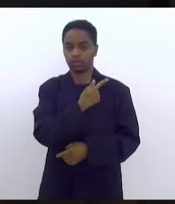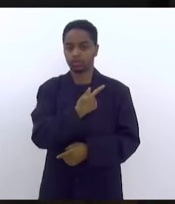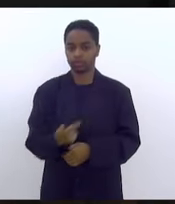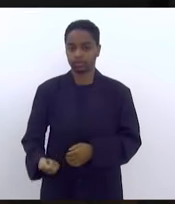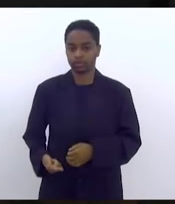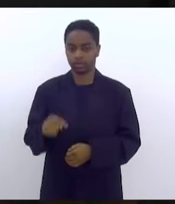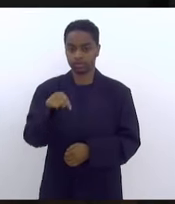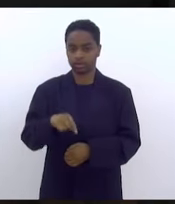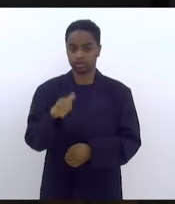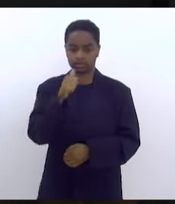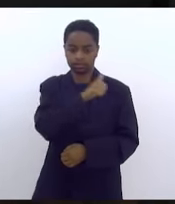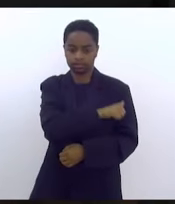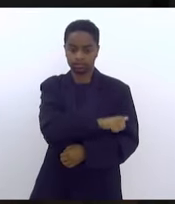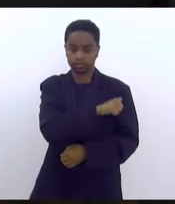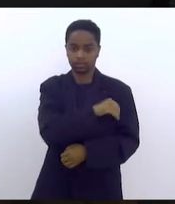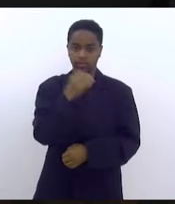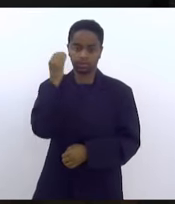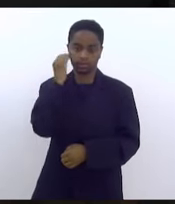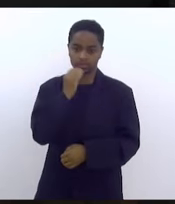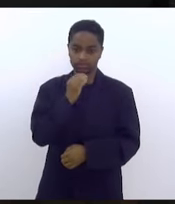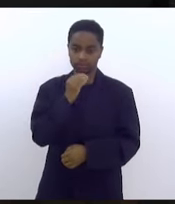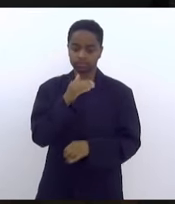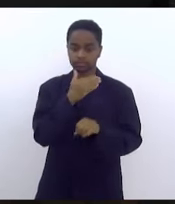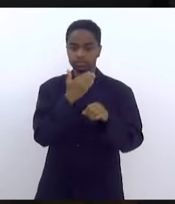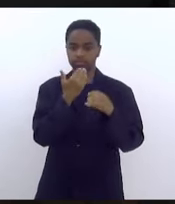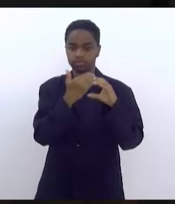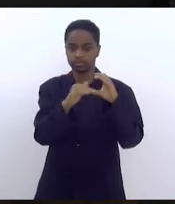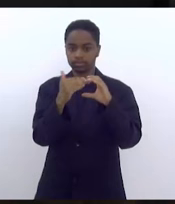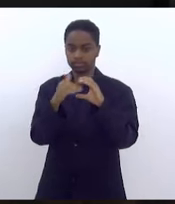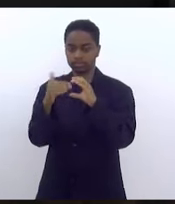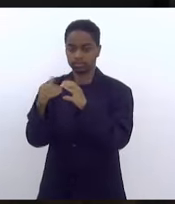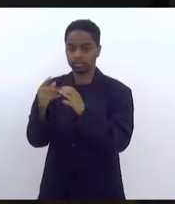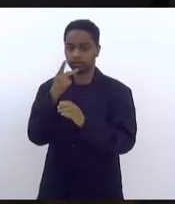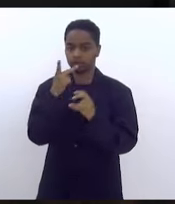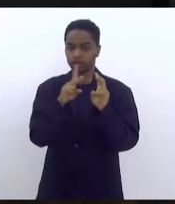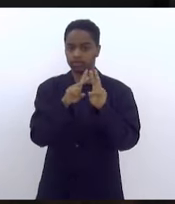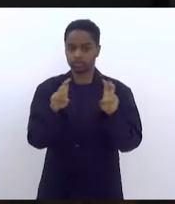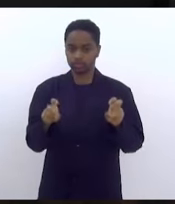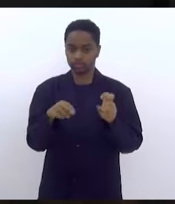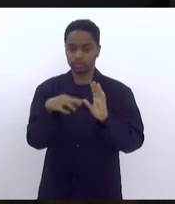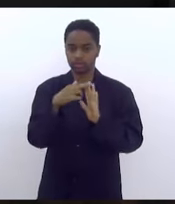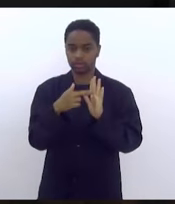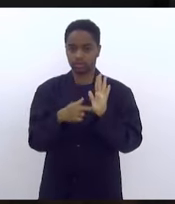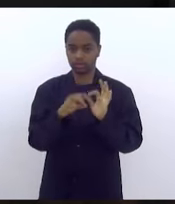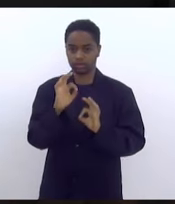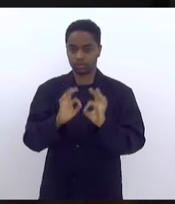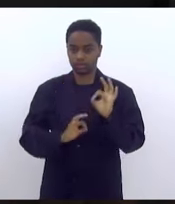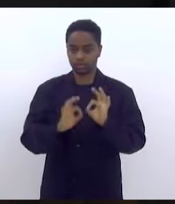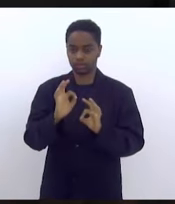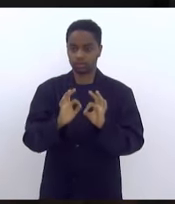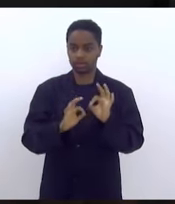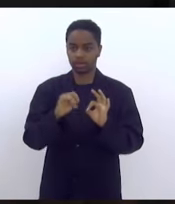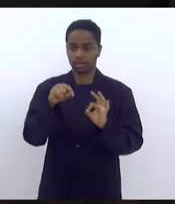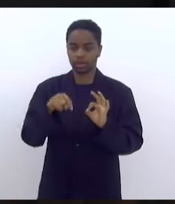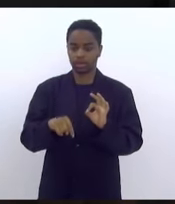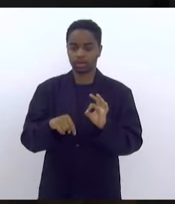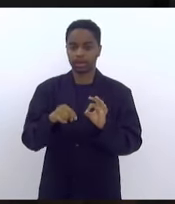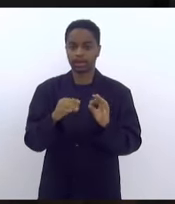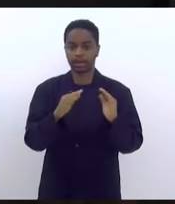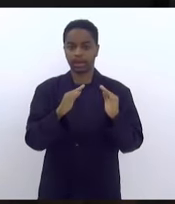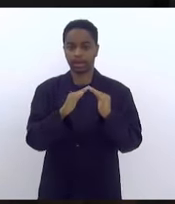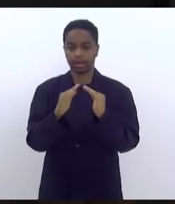do Rio de Janeiro, Cláudio Castro, o envio de mensagem dispondo sobre a regularização fundiária dos